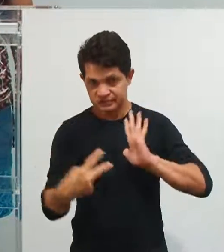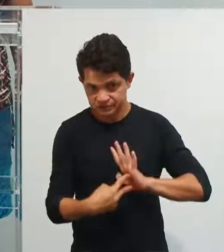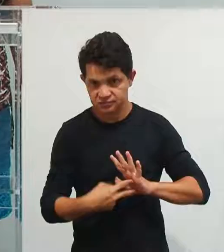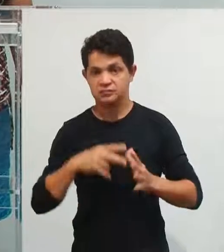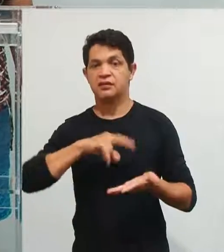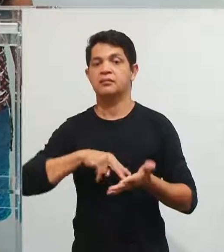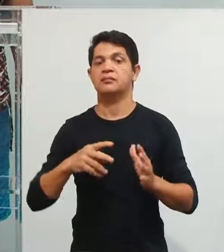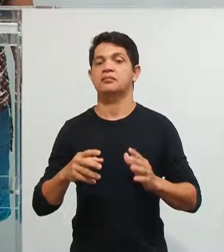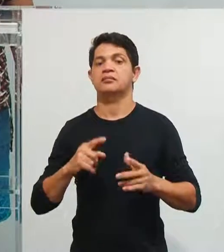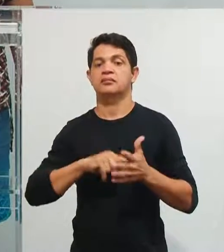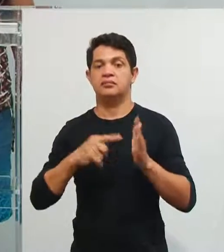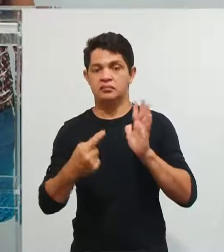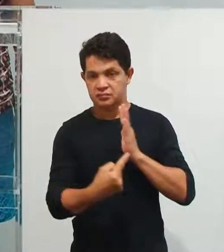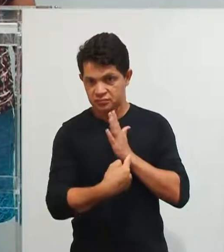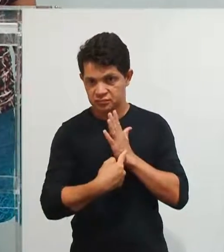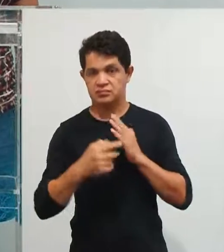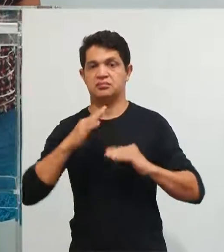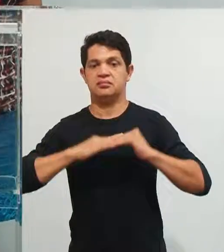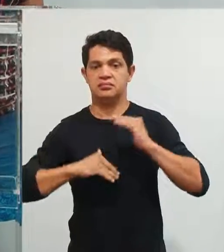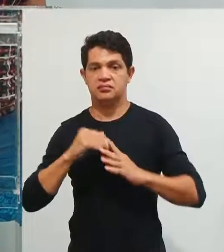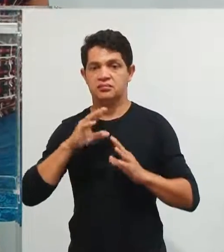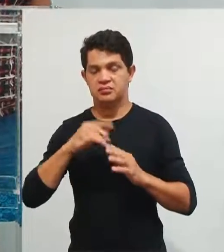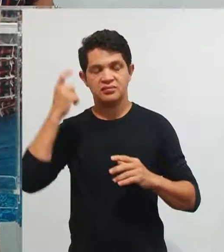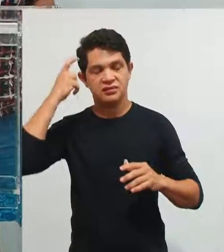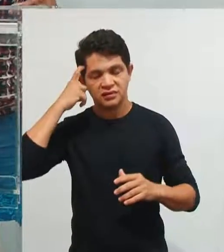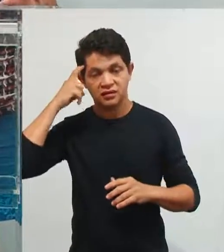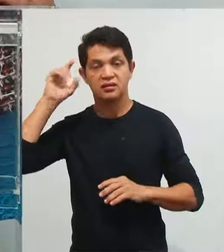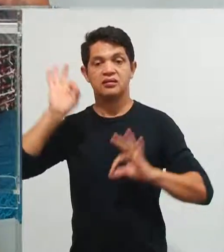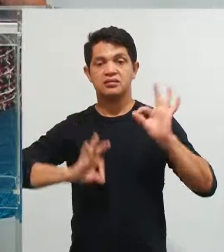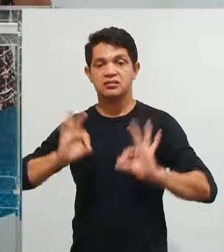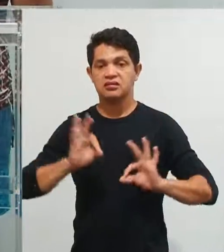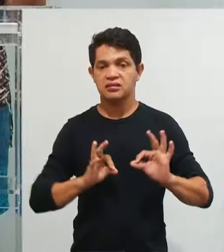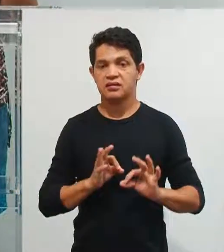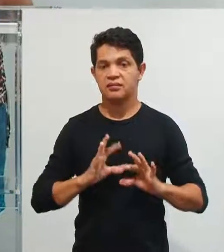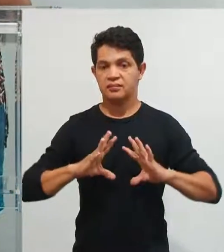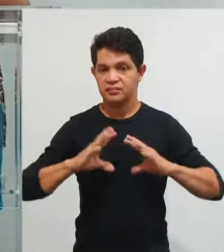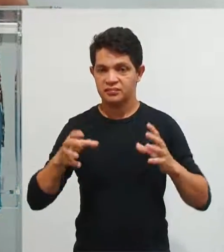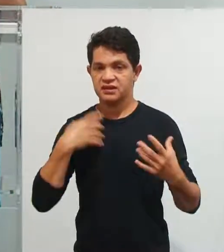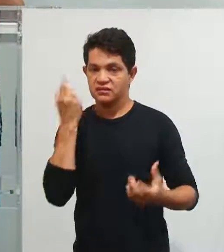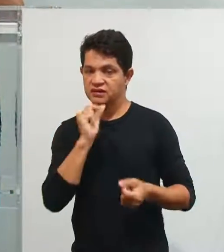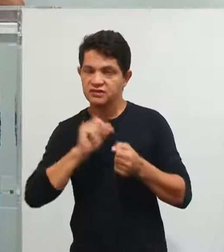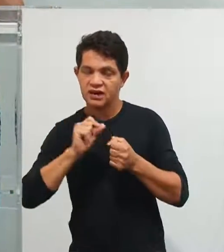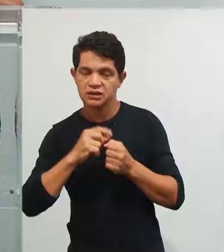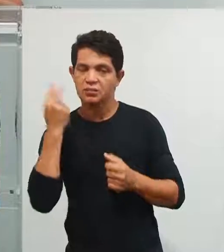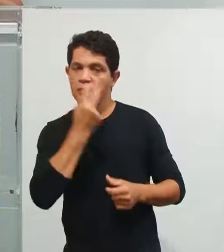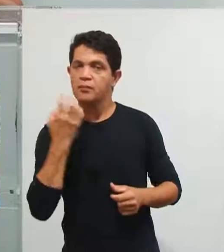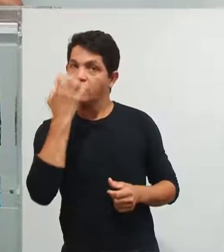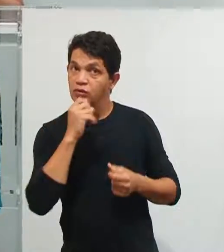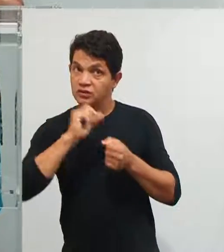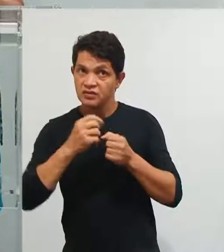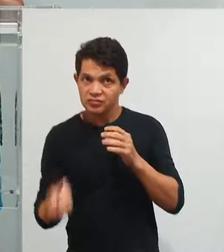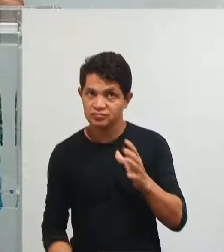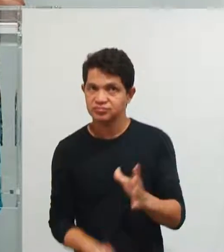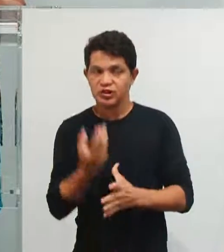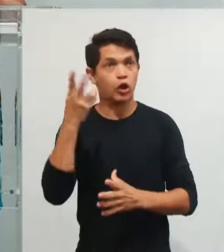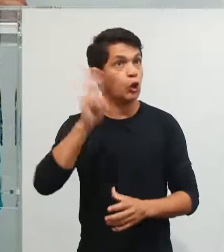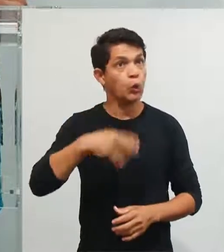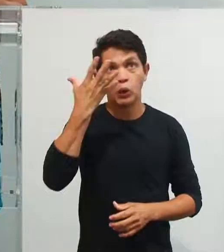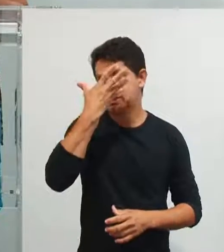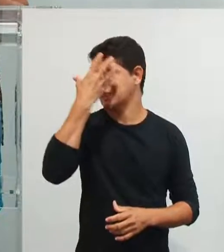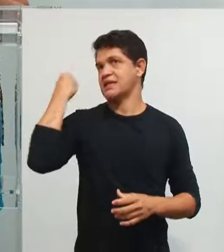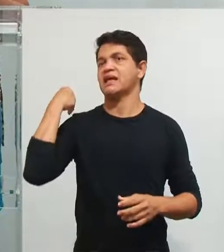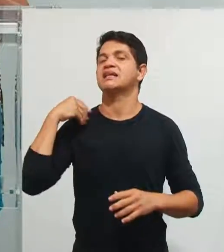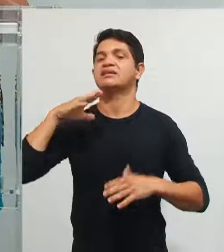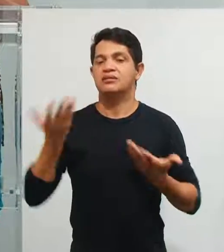canta e isso fica na sua cabeça. Você faz uma música e as pessoas não esquecem. E